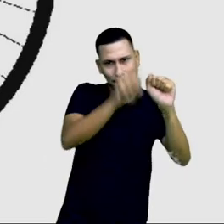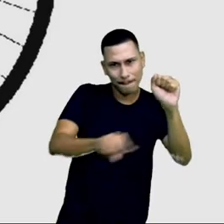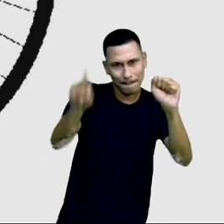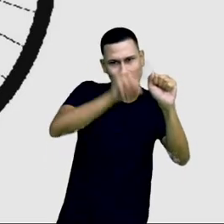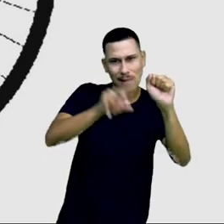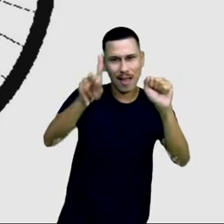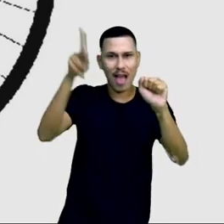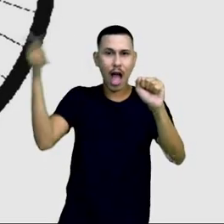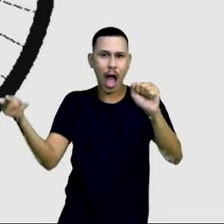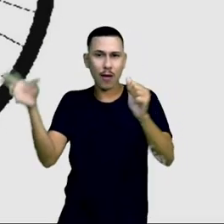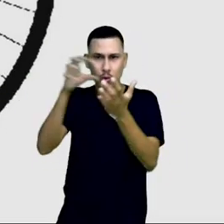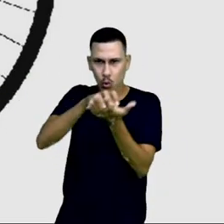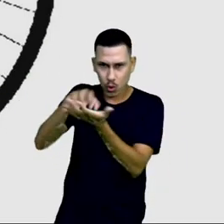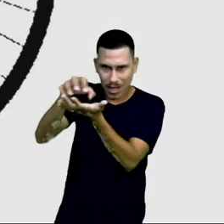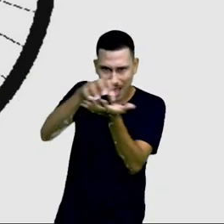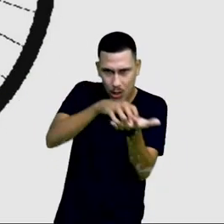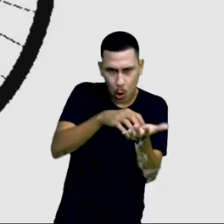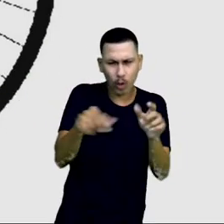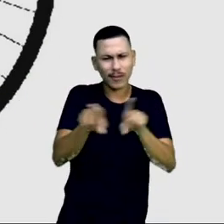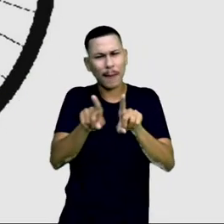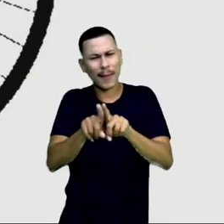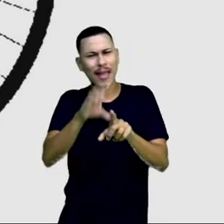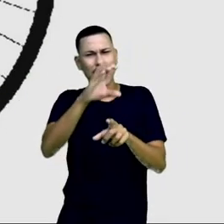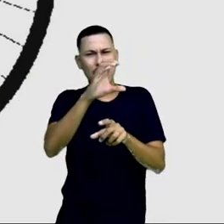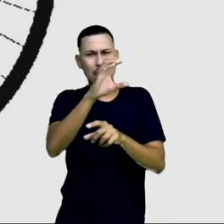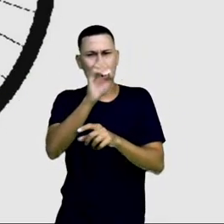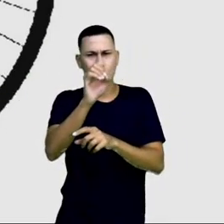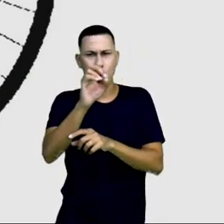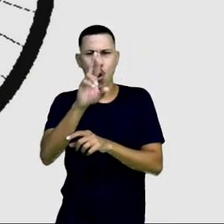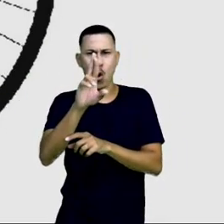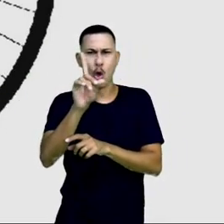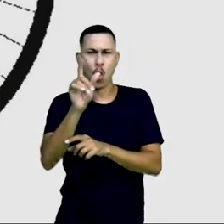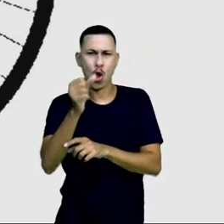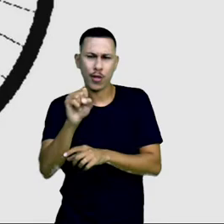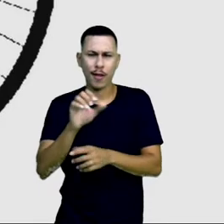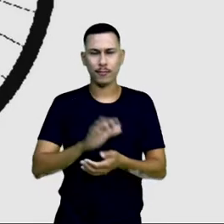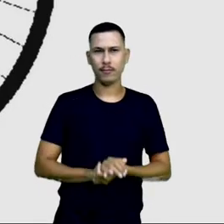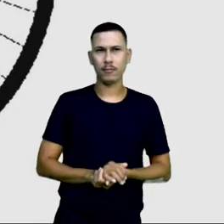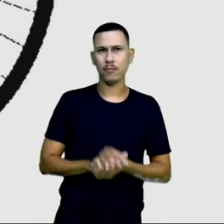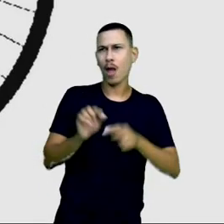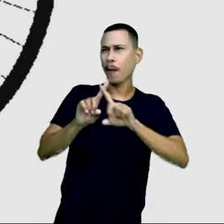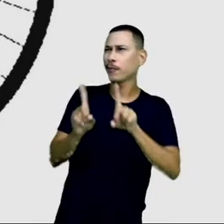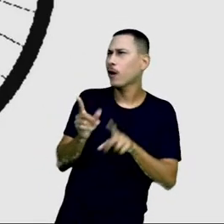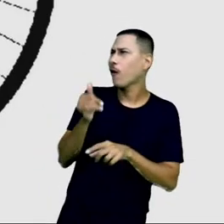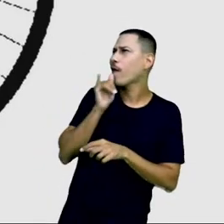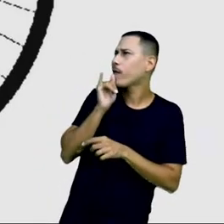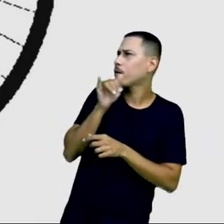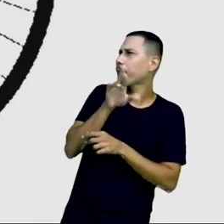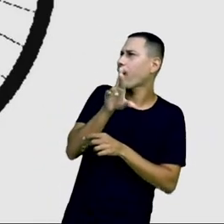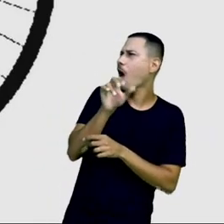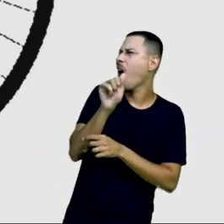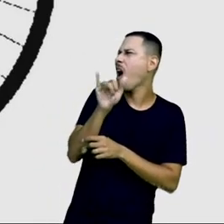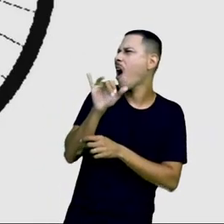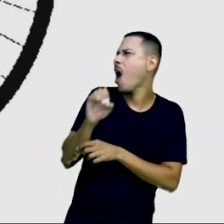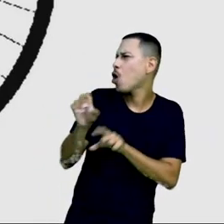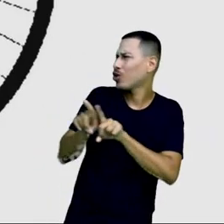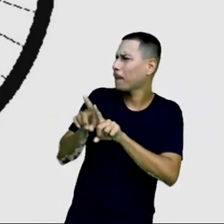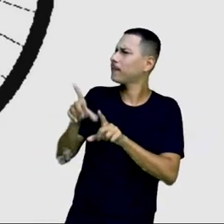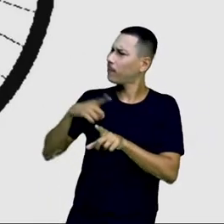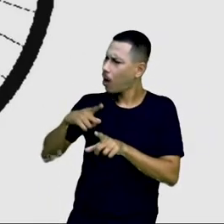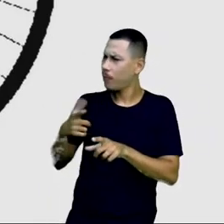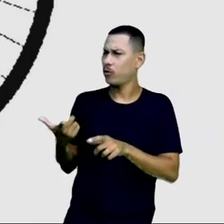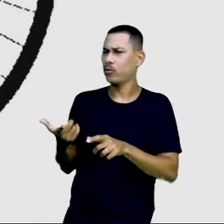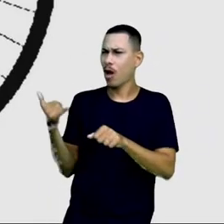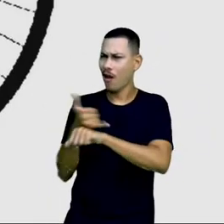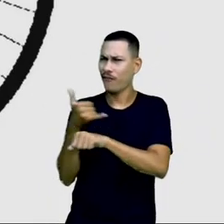a gente tem cordas. Professor, a gente não podia dizer que tem um raio? Que inclusive o raio da bicicleta são esses ferrinhos aqui,